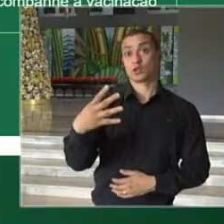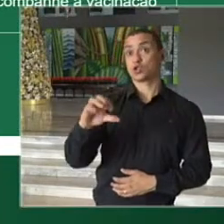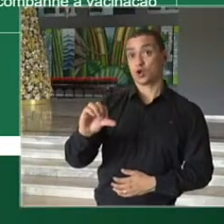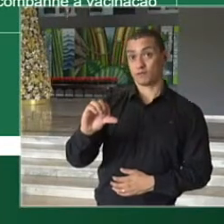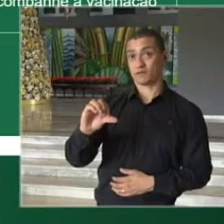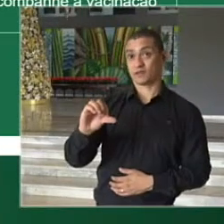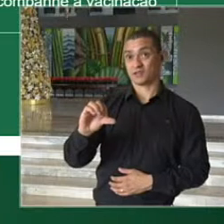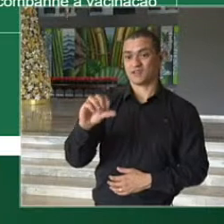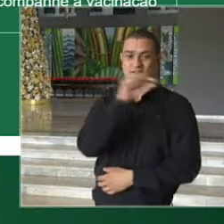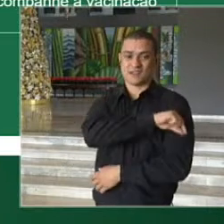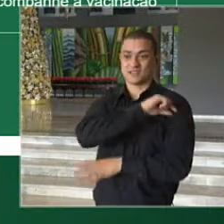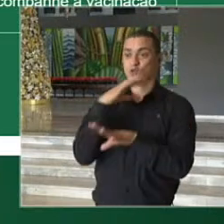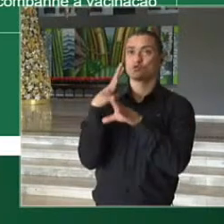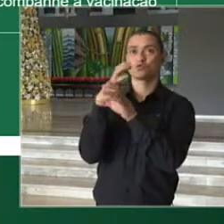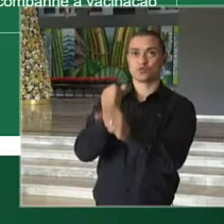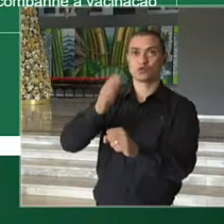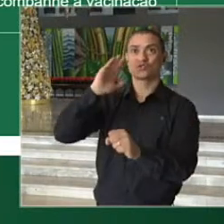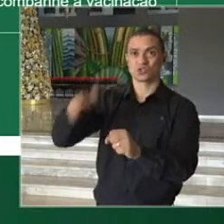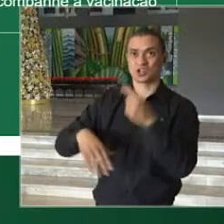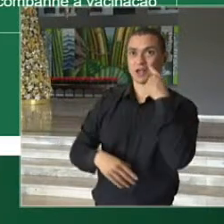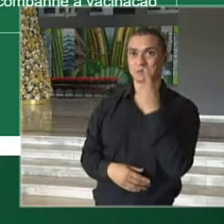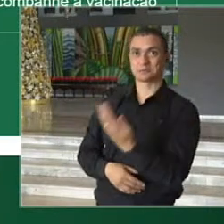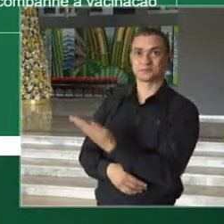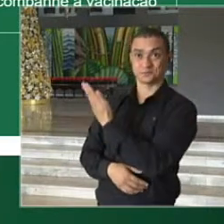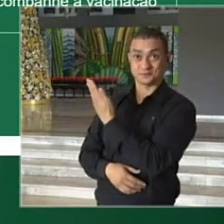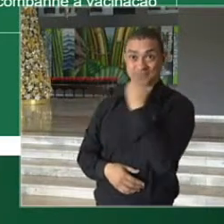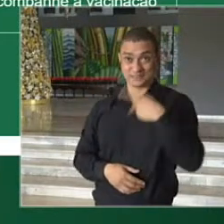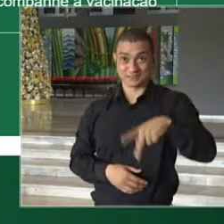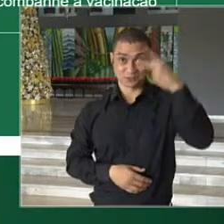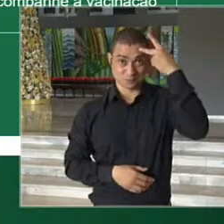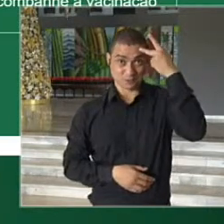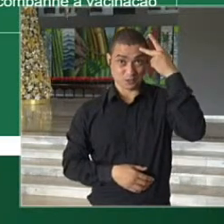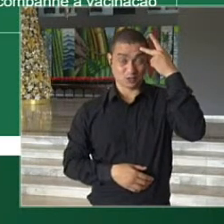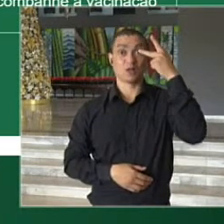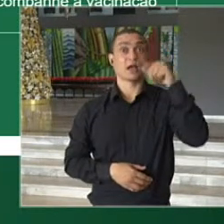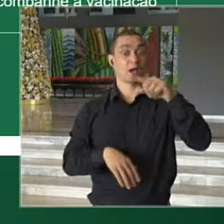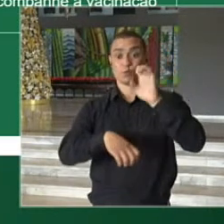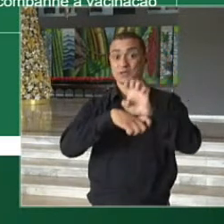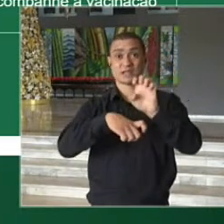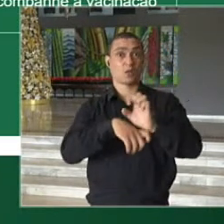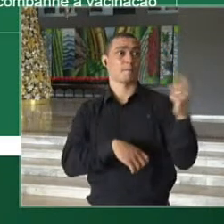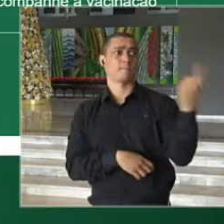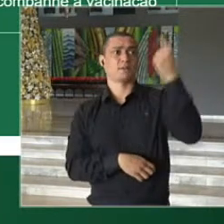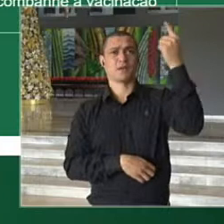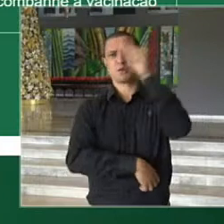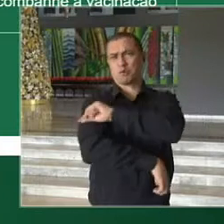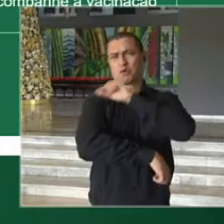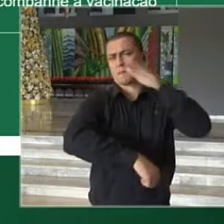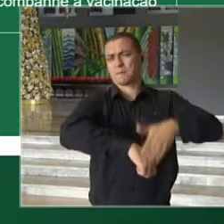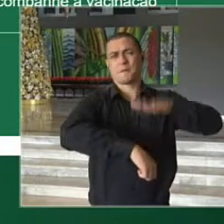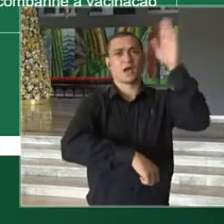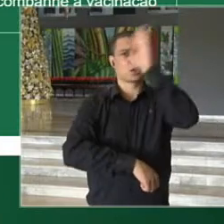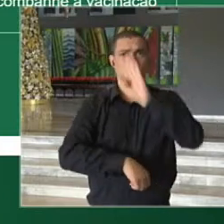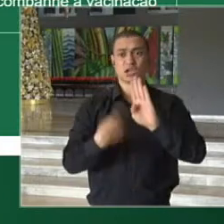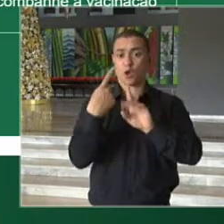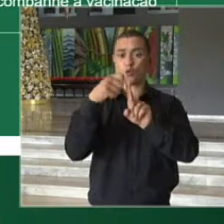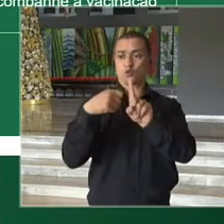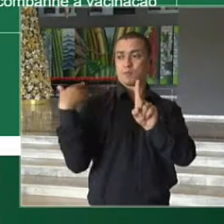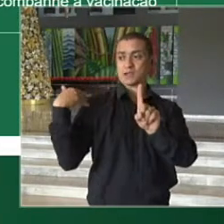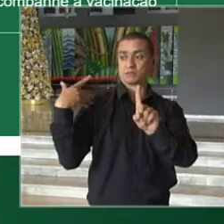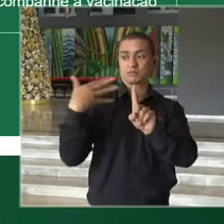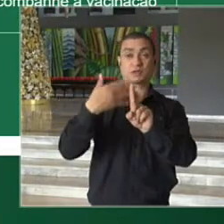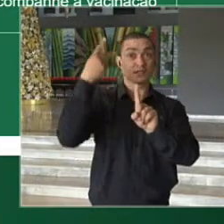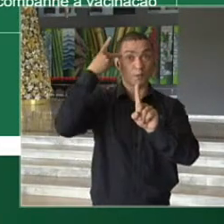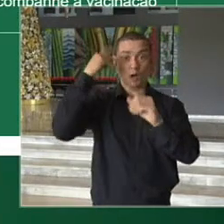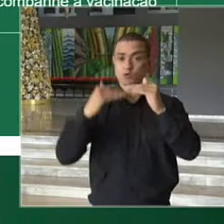76.618.949 doses de vacinas aplicadas aqui em São Paulo. Repito, é o estado que mais vacina no Brasil. Já há um mês que São Paulo